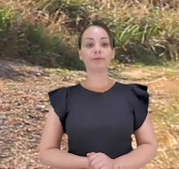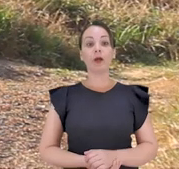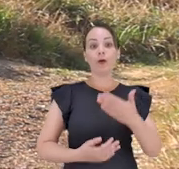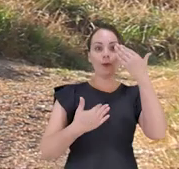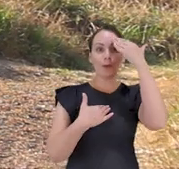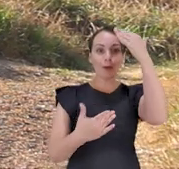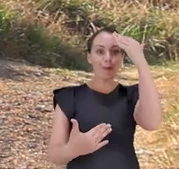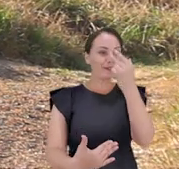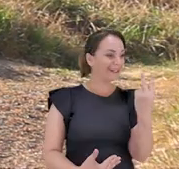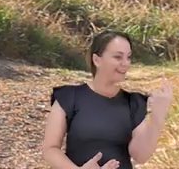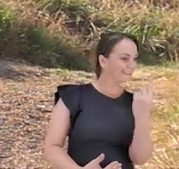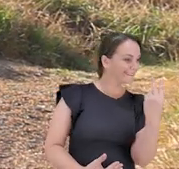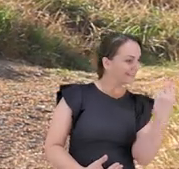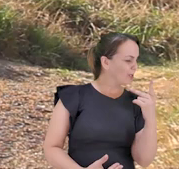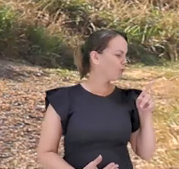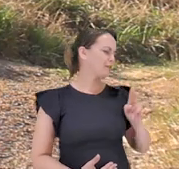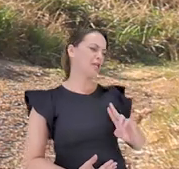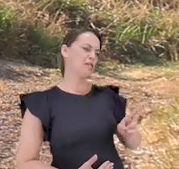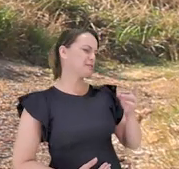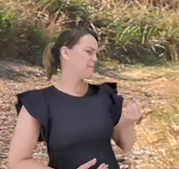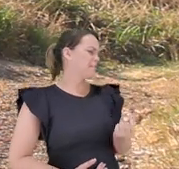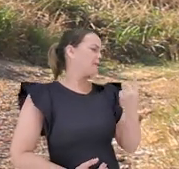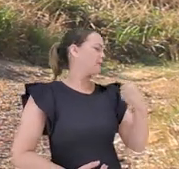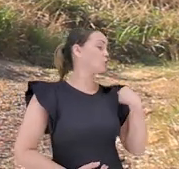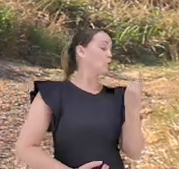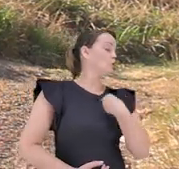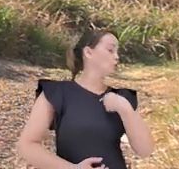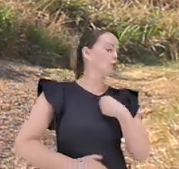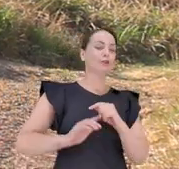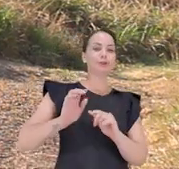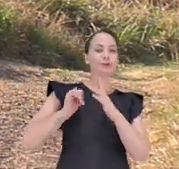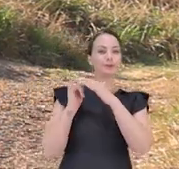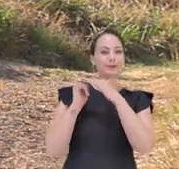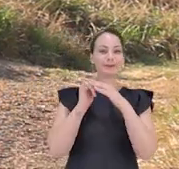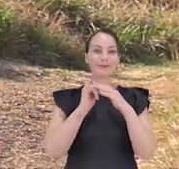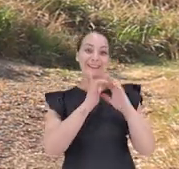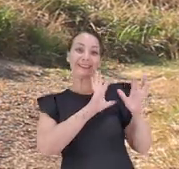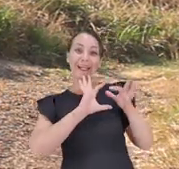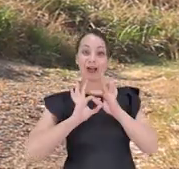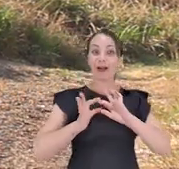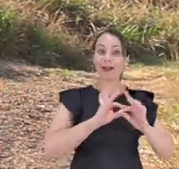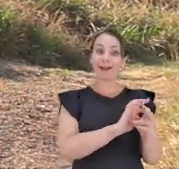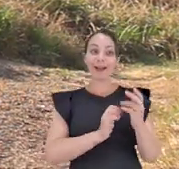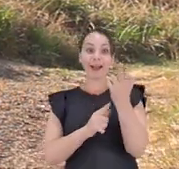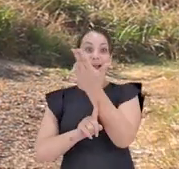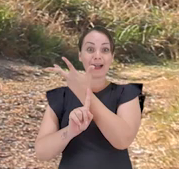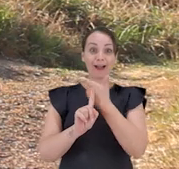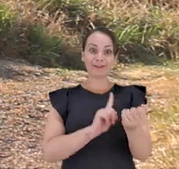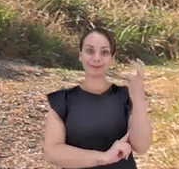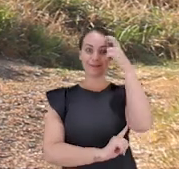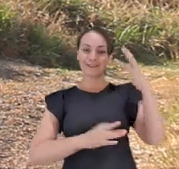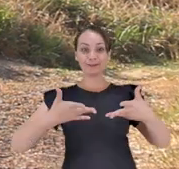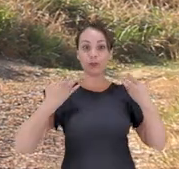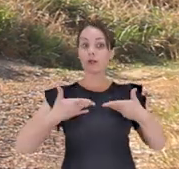Muito obrigado, Celso. Obrigado, Jaque. Vocês sempre encantam o nosso programa com arte, cultura e alegria. Agora, uma das coisas mais